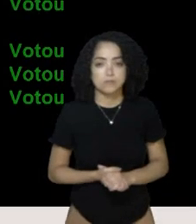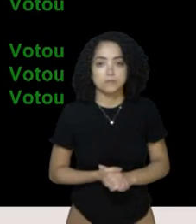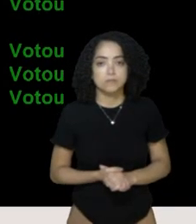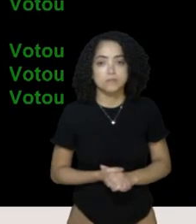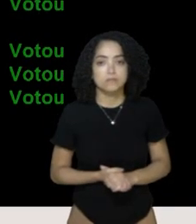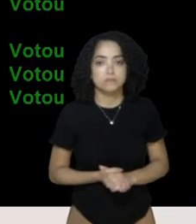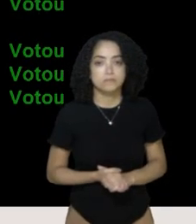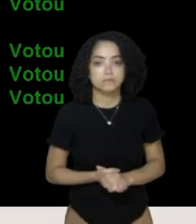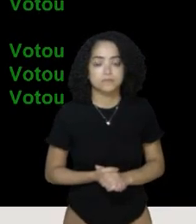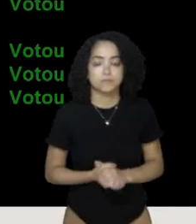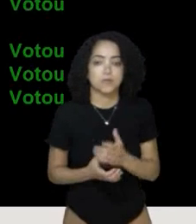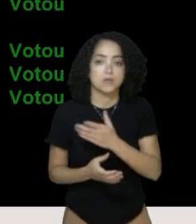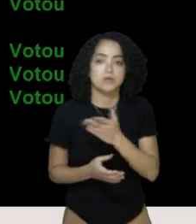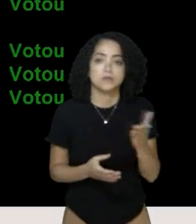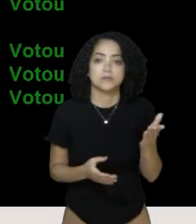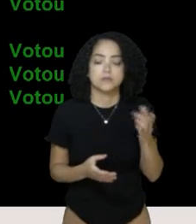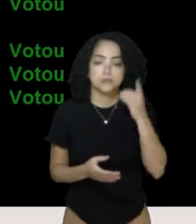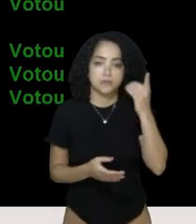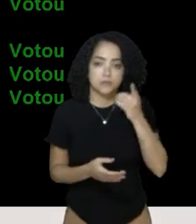Senhores deputados,